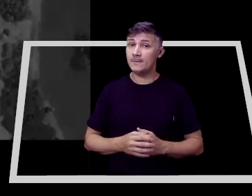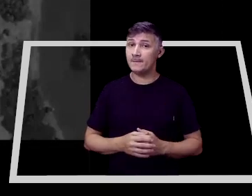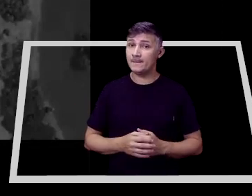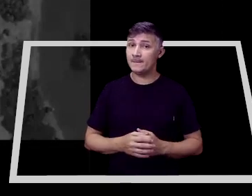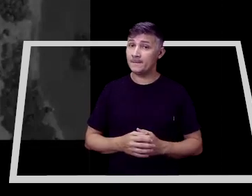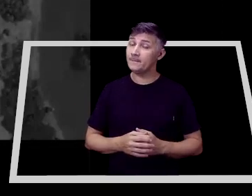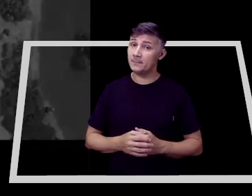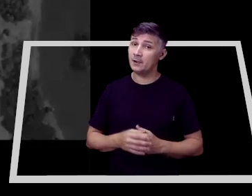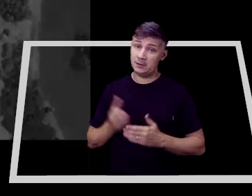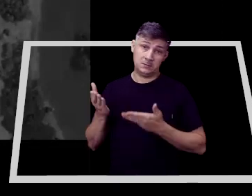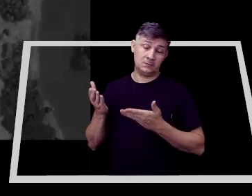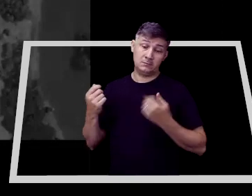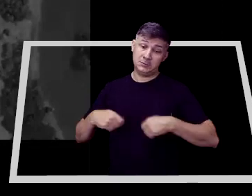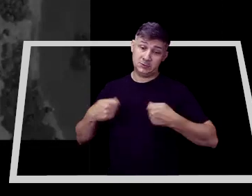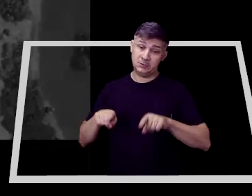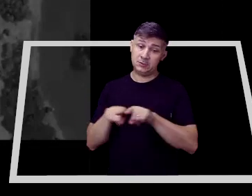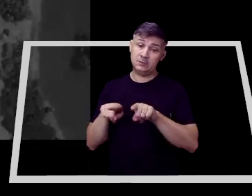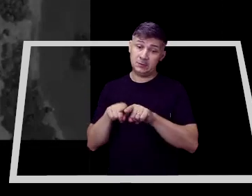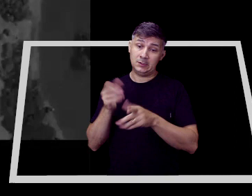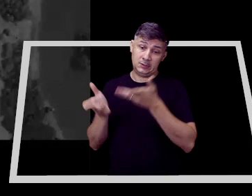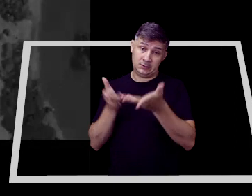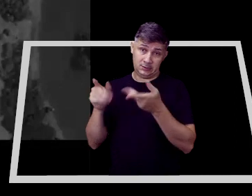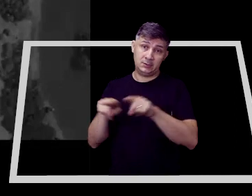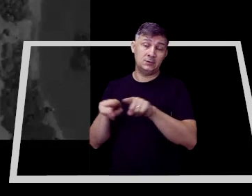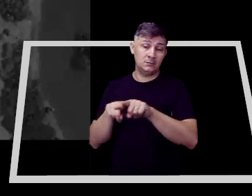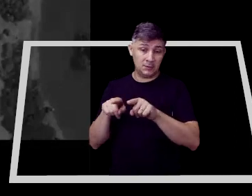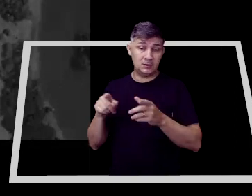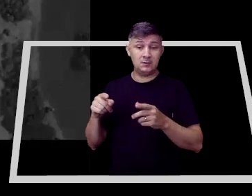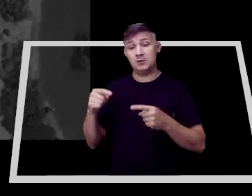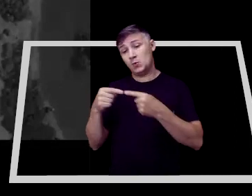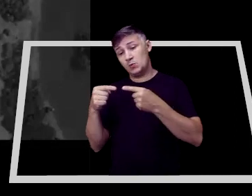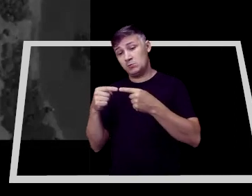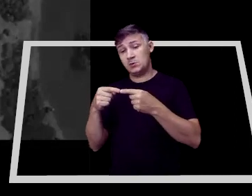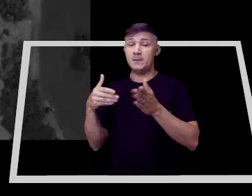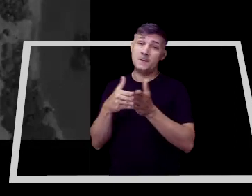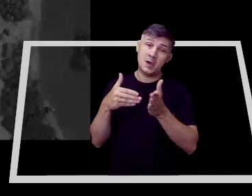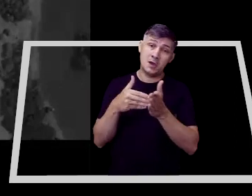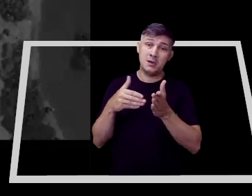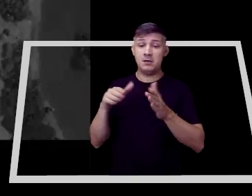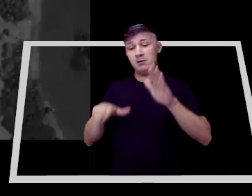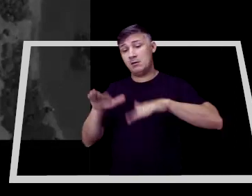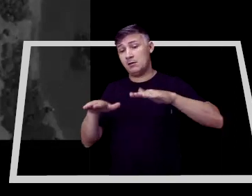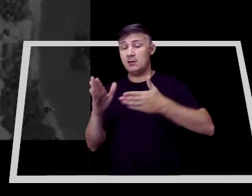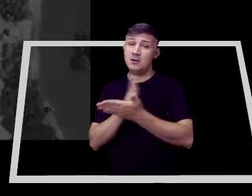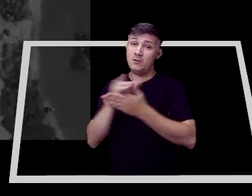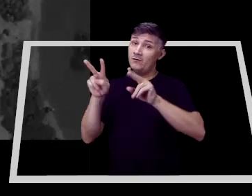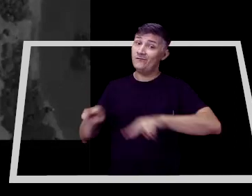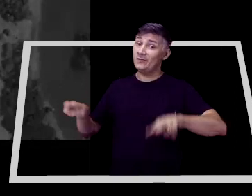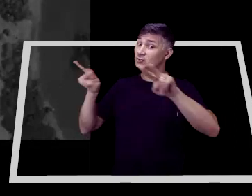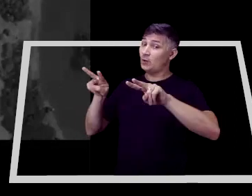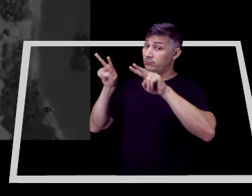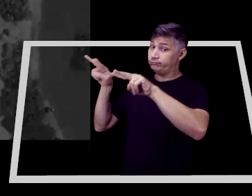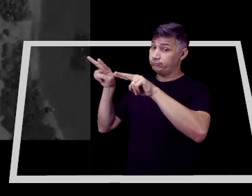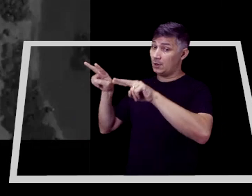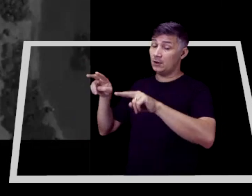ser tratados como também desvios, eu acho, e barreiras visuais. Então, pela própria extensão